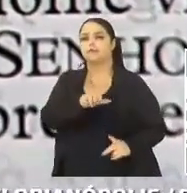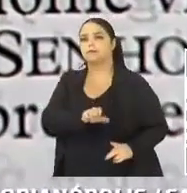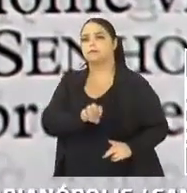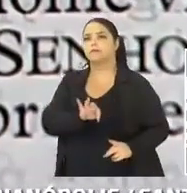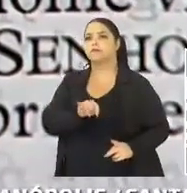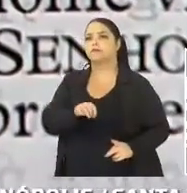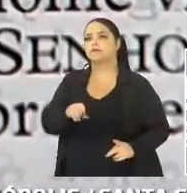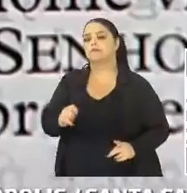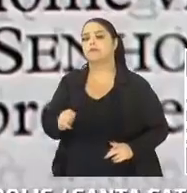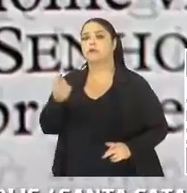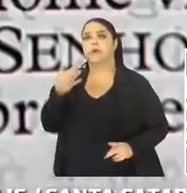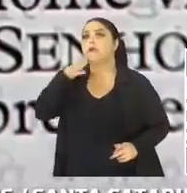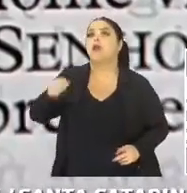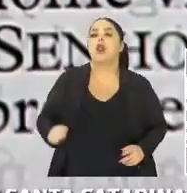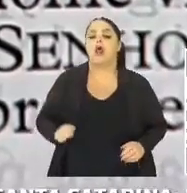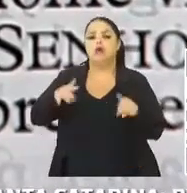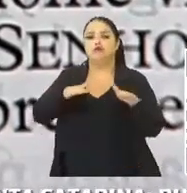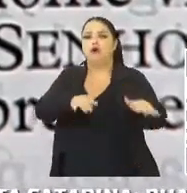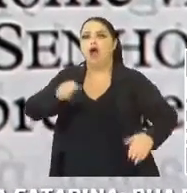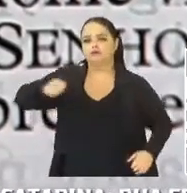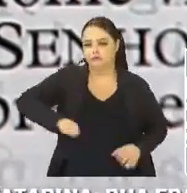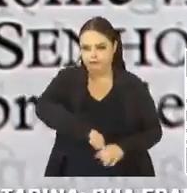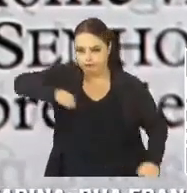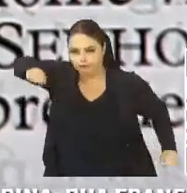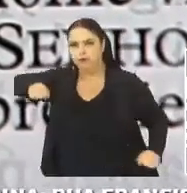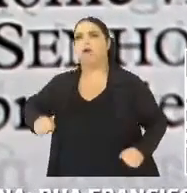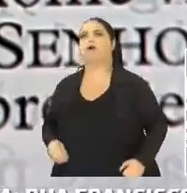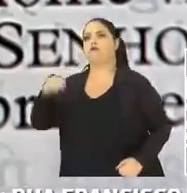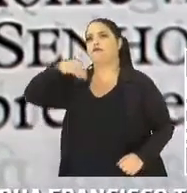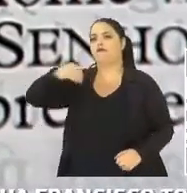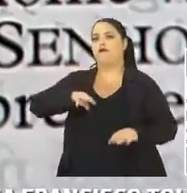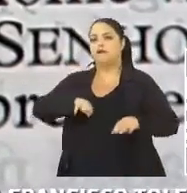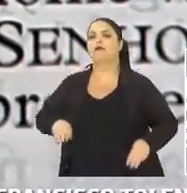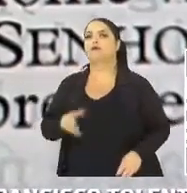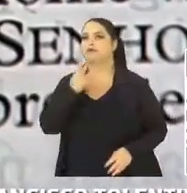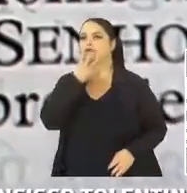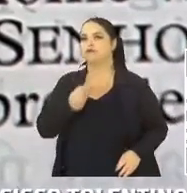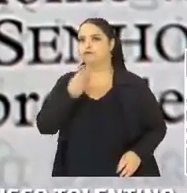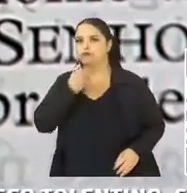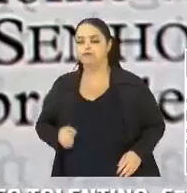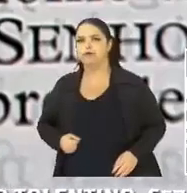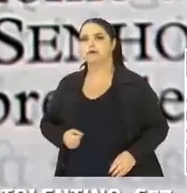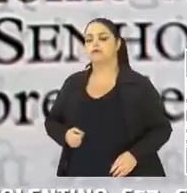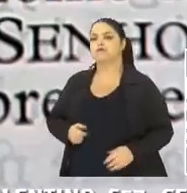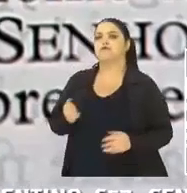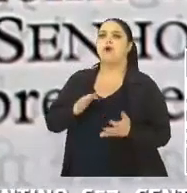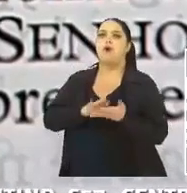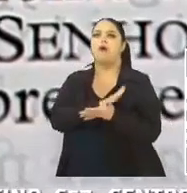com 1 milhão de homens no exército. E o fraco, Judá, com algumas centenas de